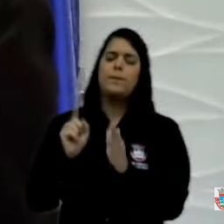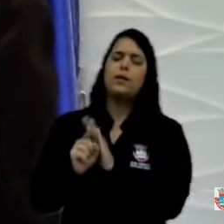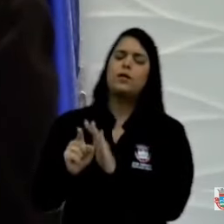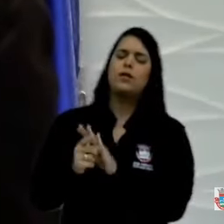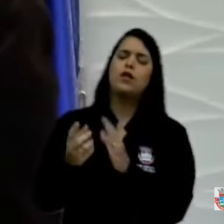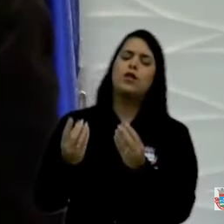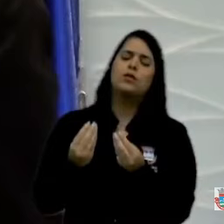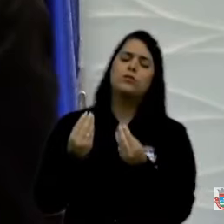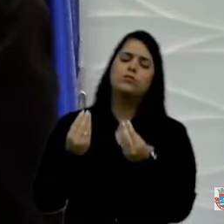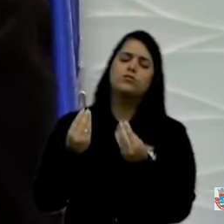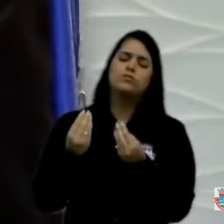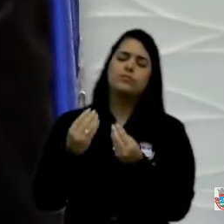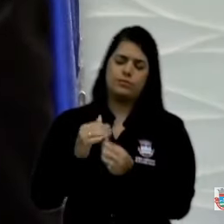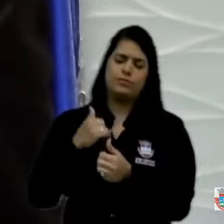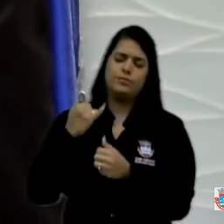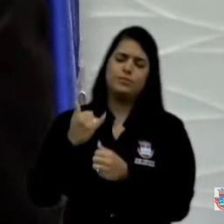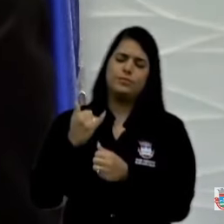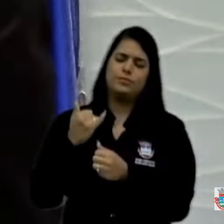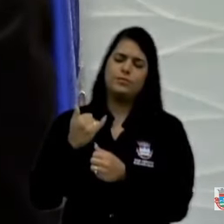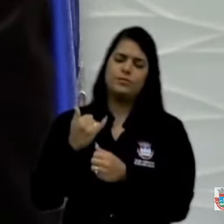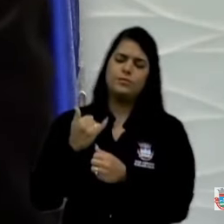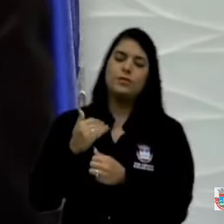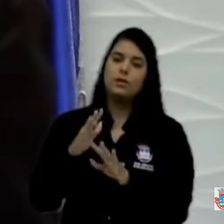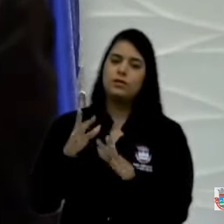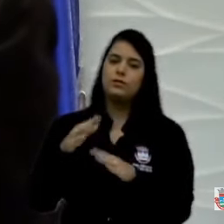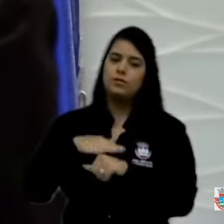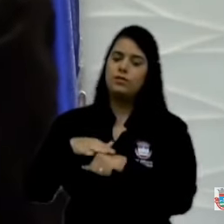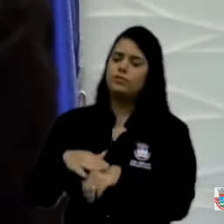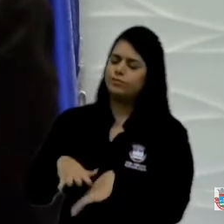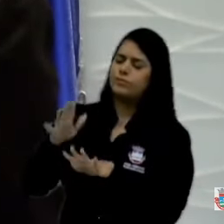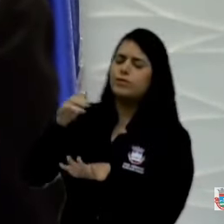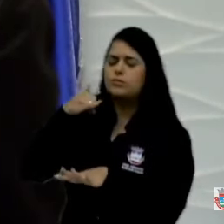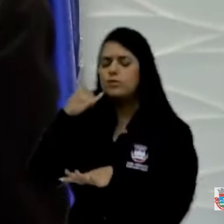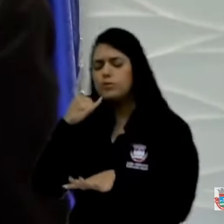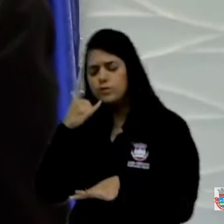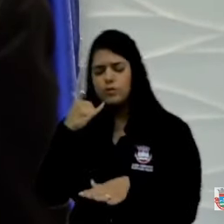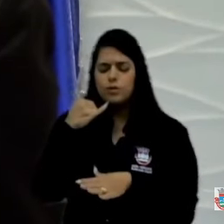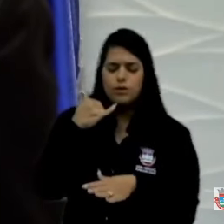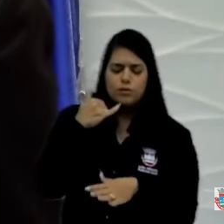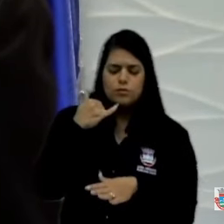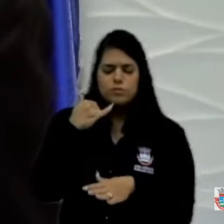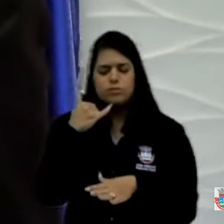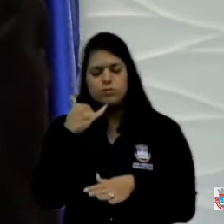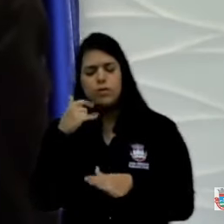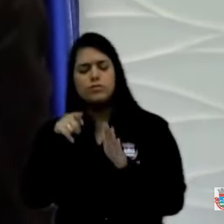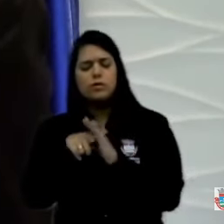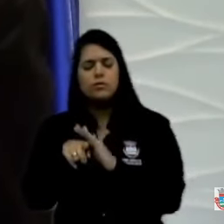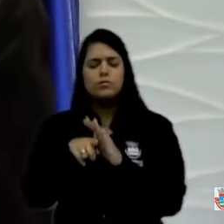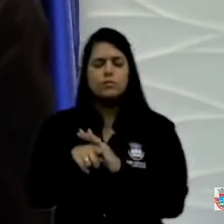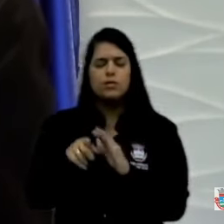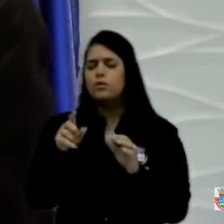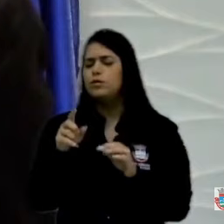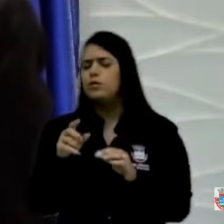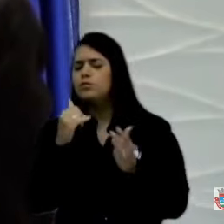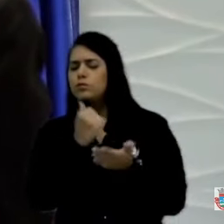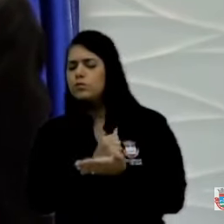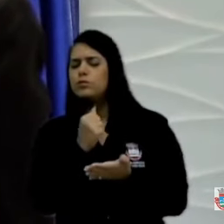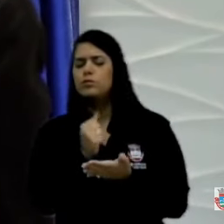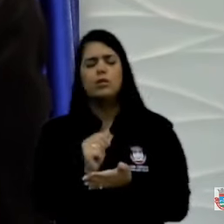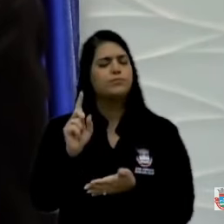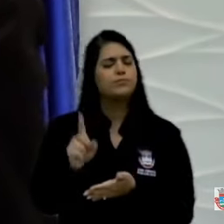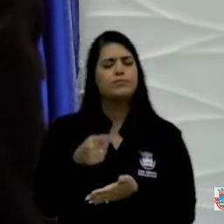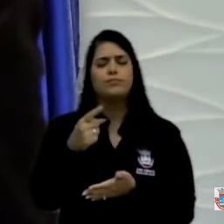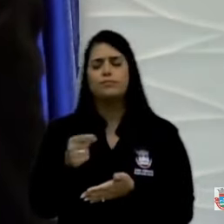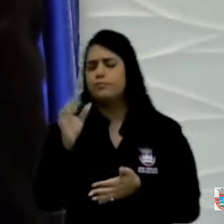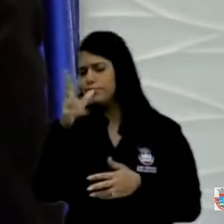está o senhor? O senhor orientou que os contratos fossem anulados em São Bento Una, doutor?